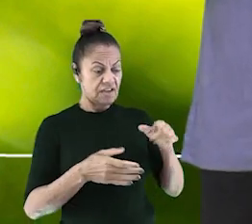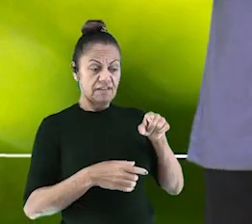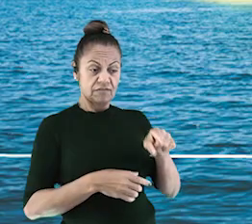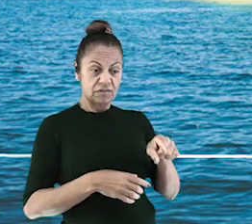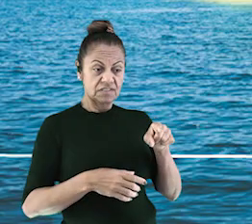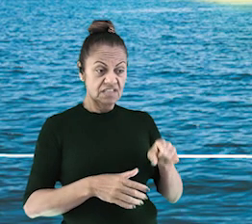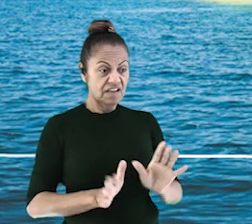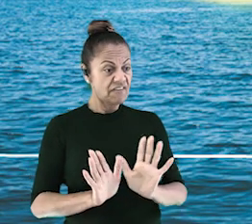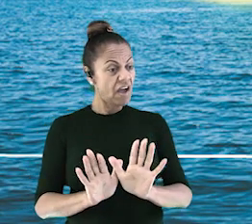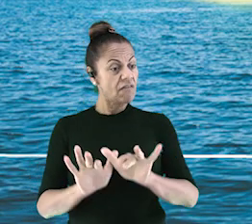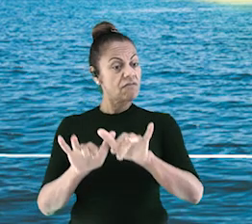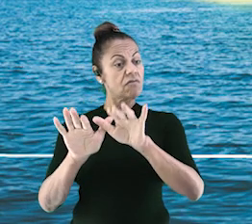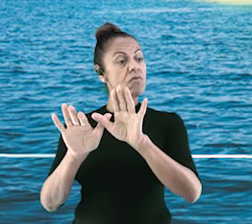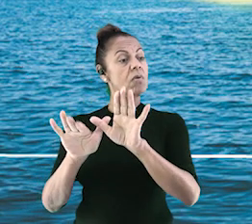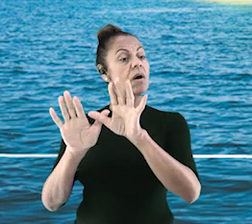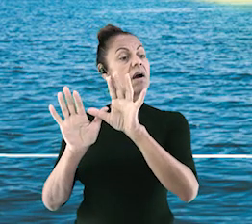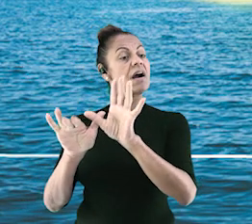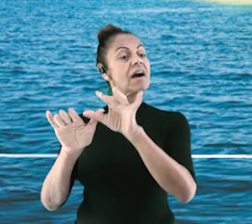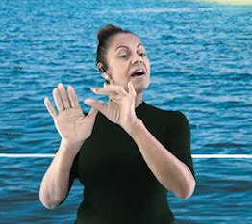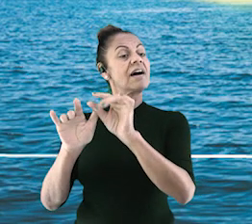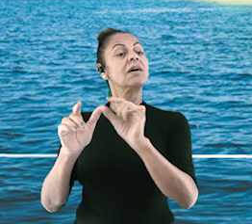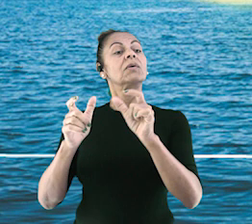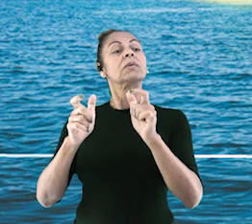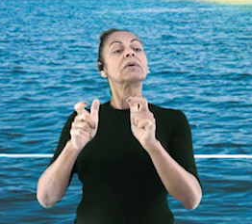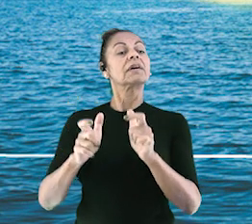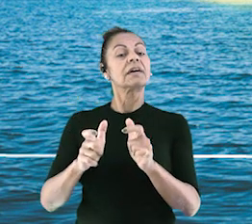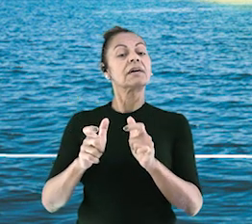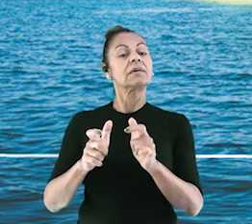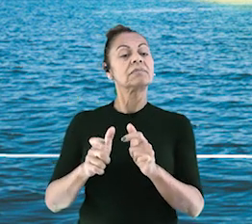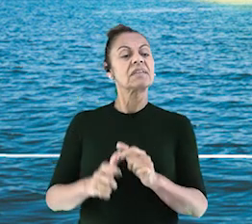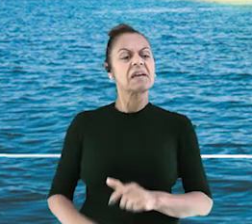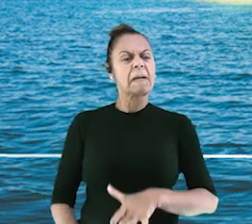continuou: hoje você irá voar,